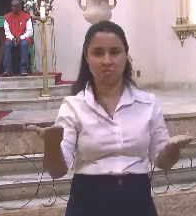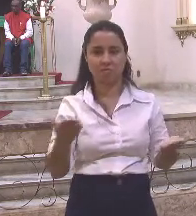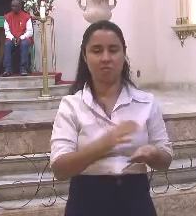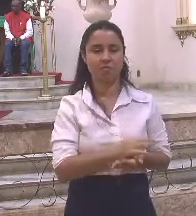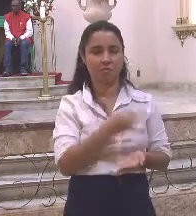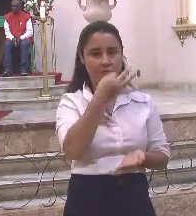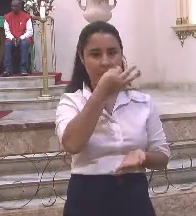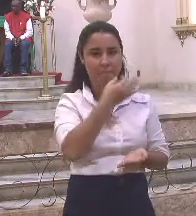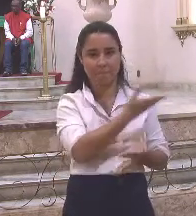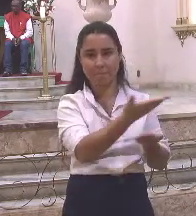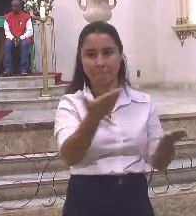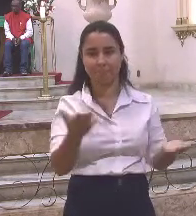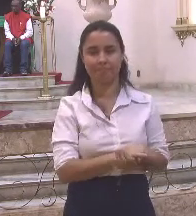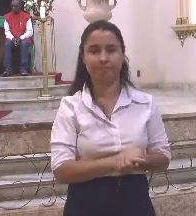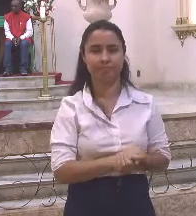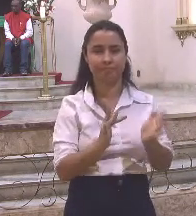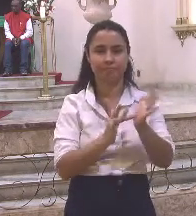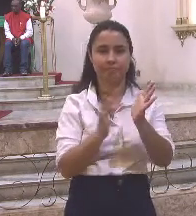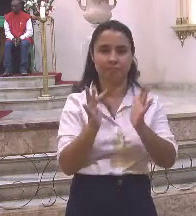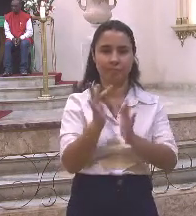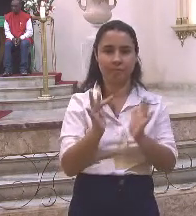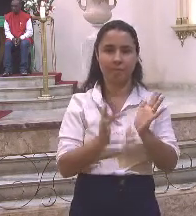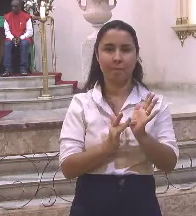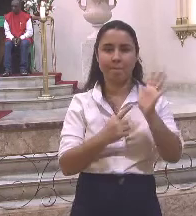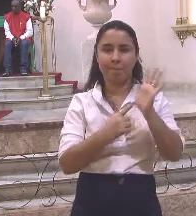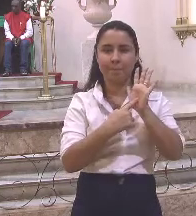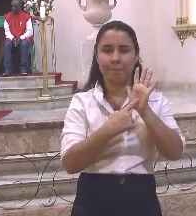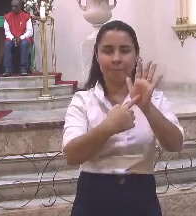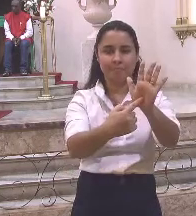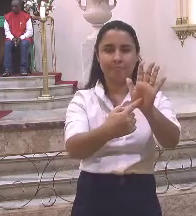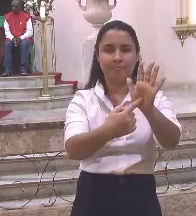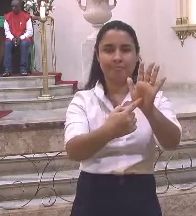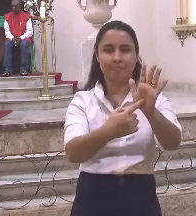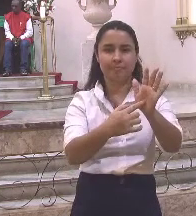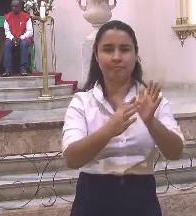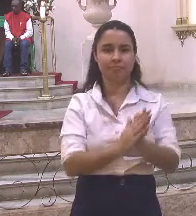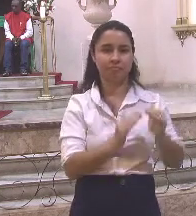Jesus demonstra que o supremo juiz